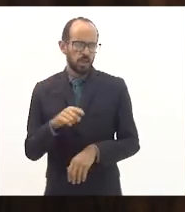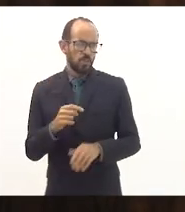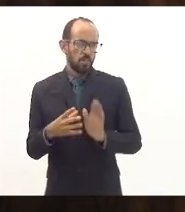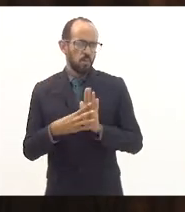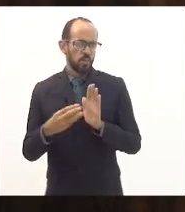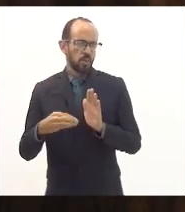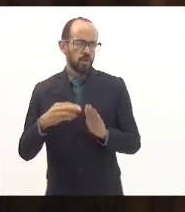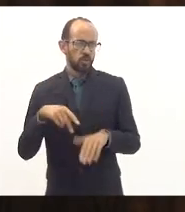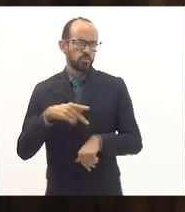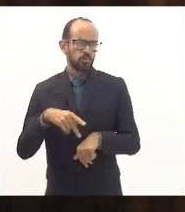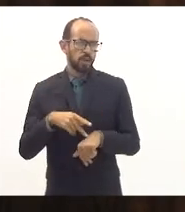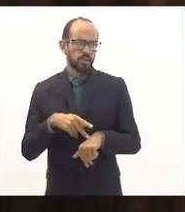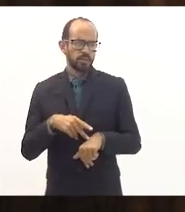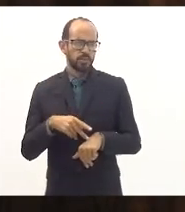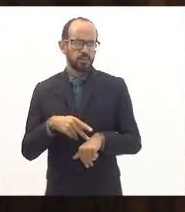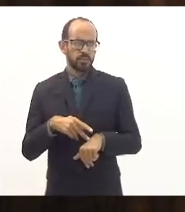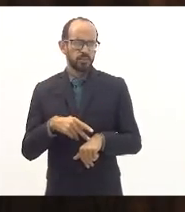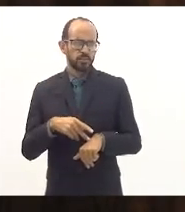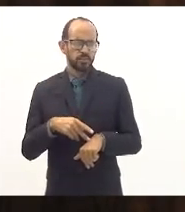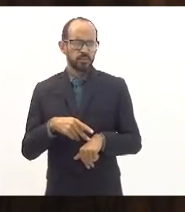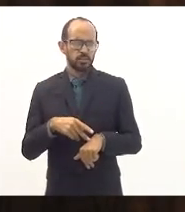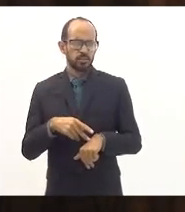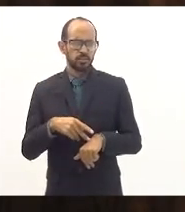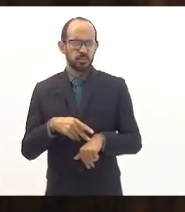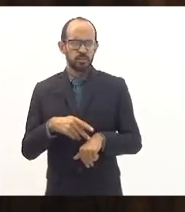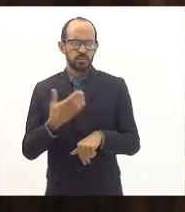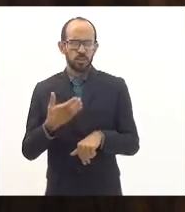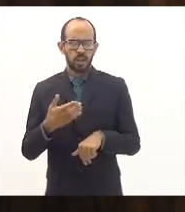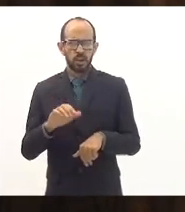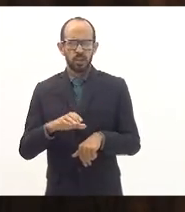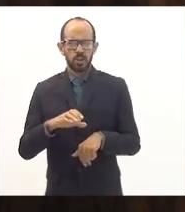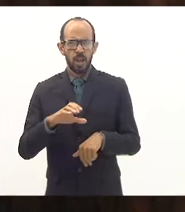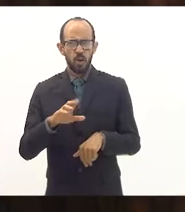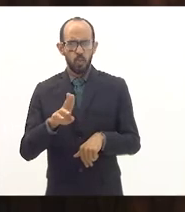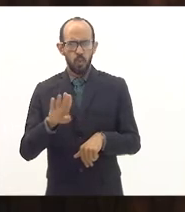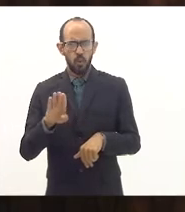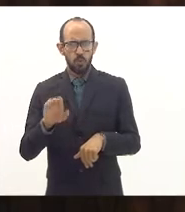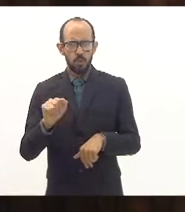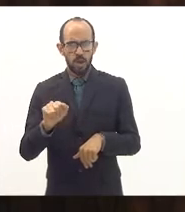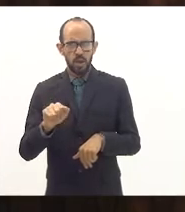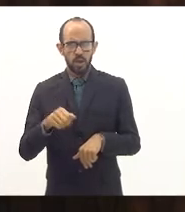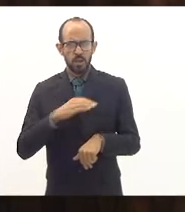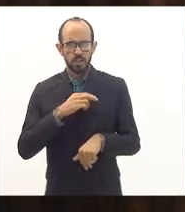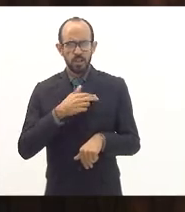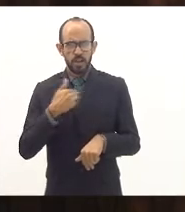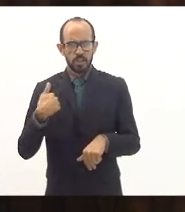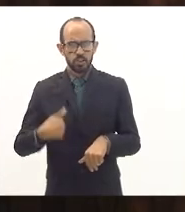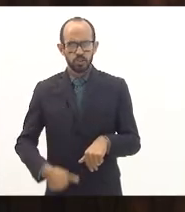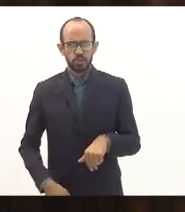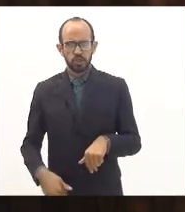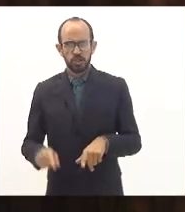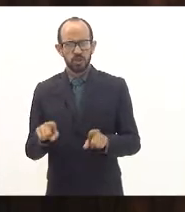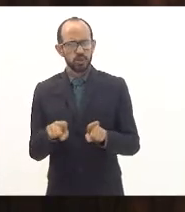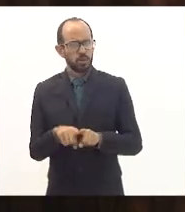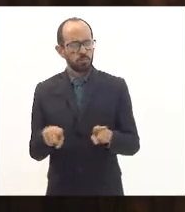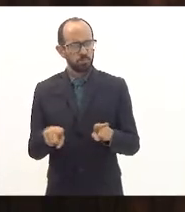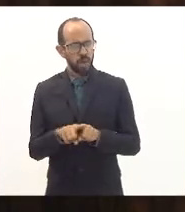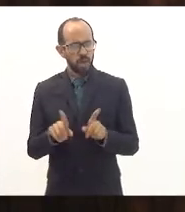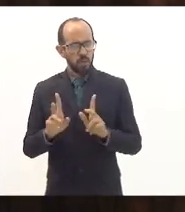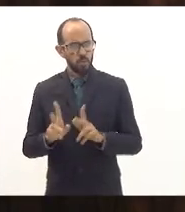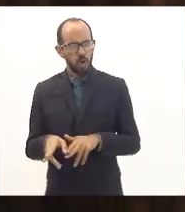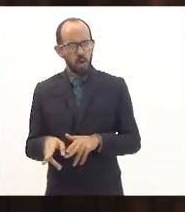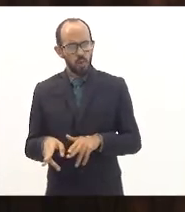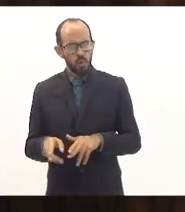inteiro, independente de orientação ideológica, porque em Cuba e na China a escola também é pública e é em tempo integral, e a